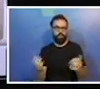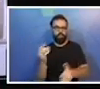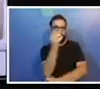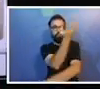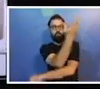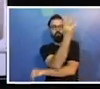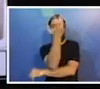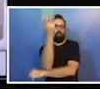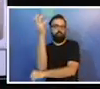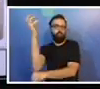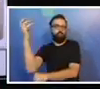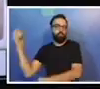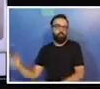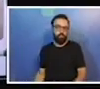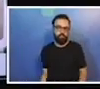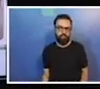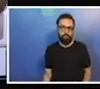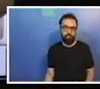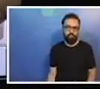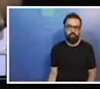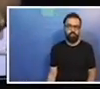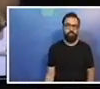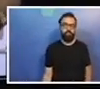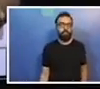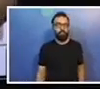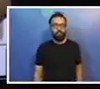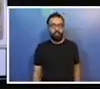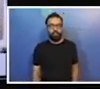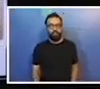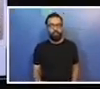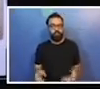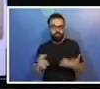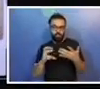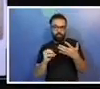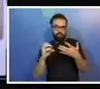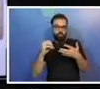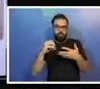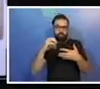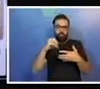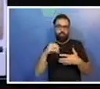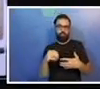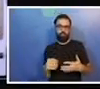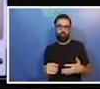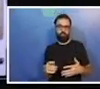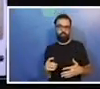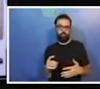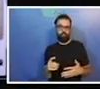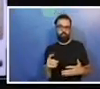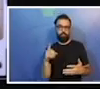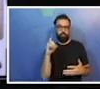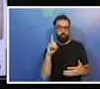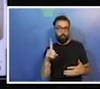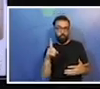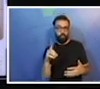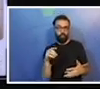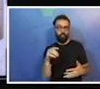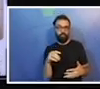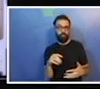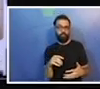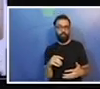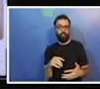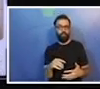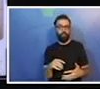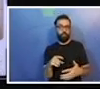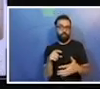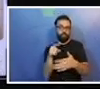tá? Foi feito dessa forma. Mas na cadeia alimentar, nós temos um ser vivo que não